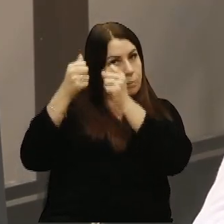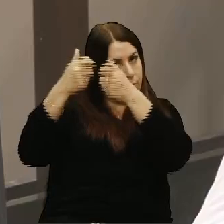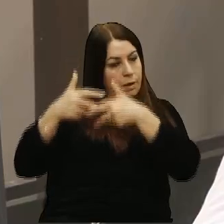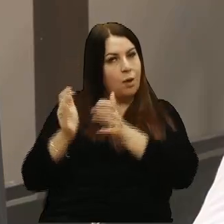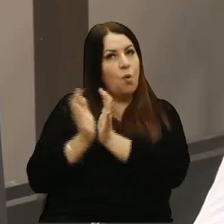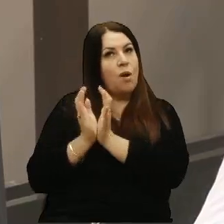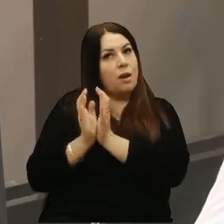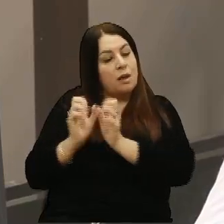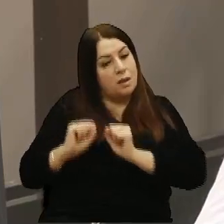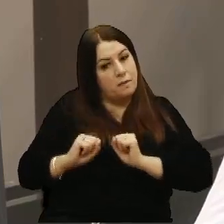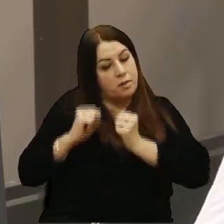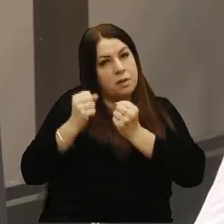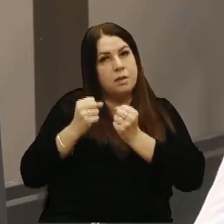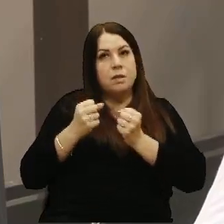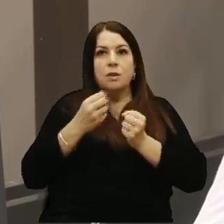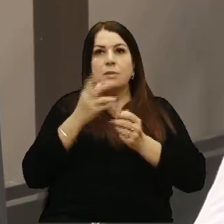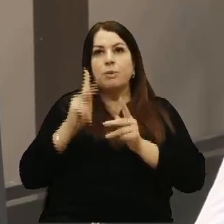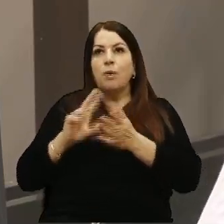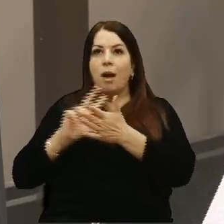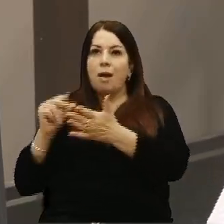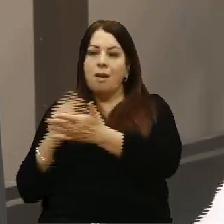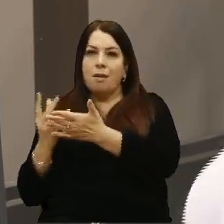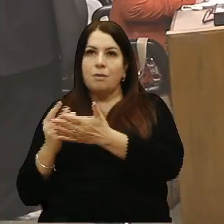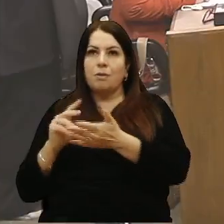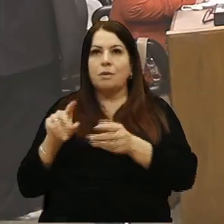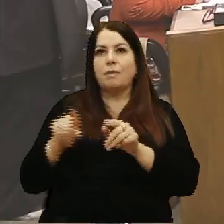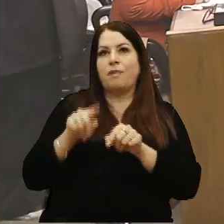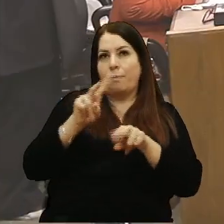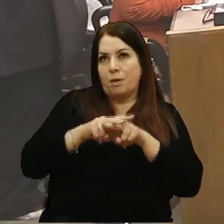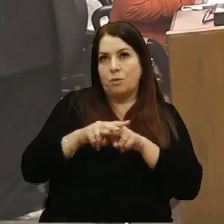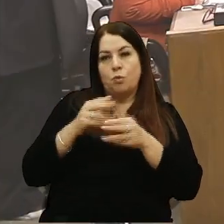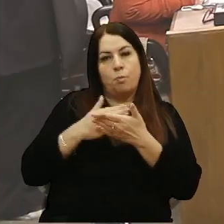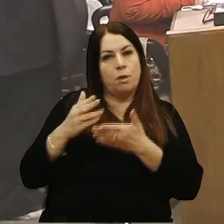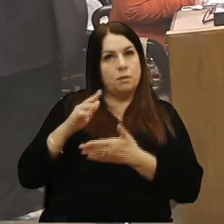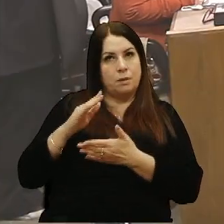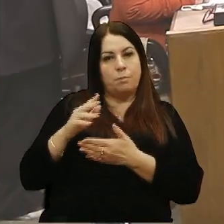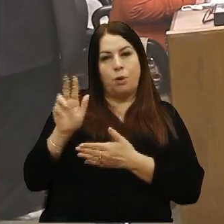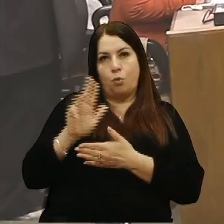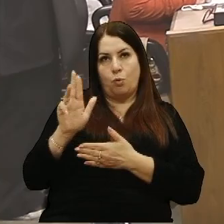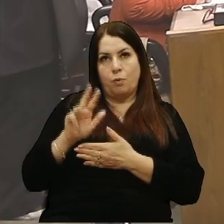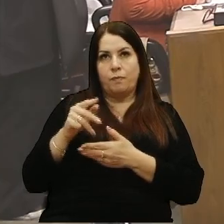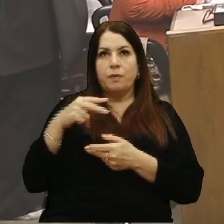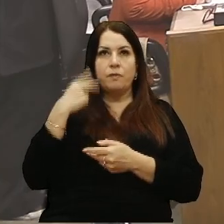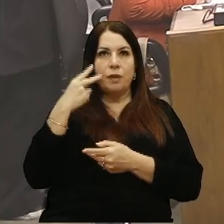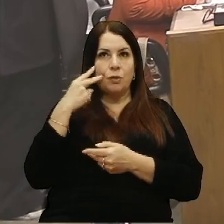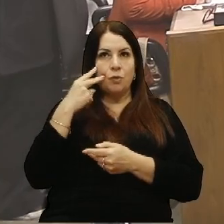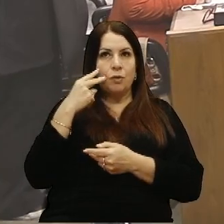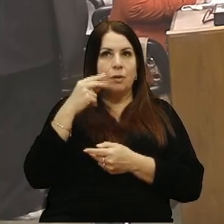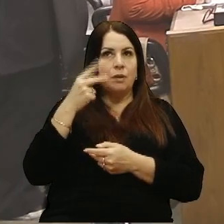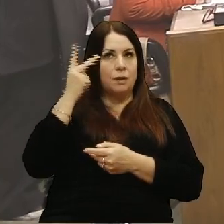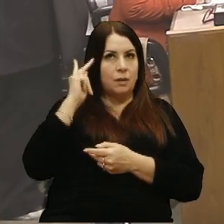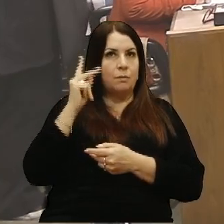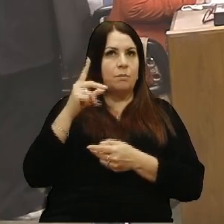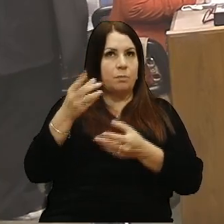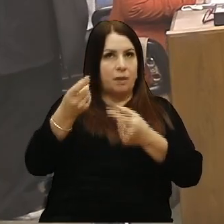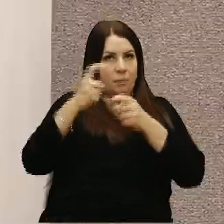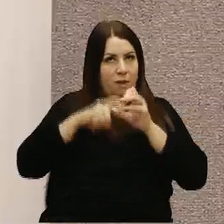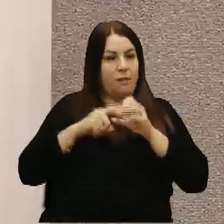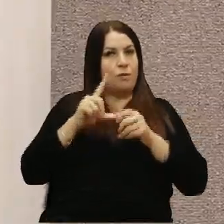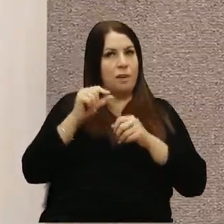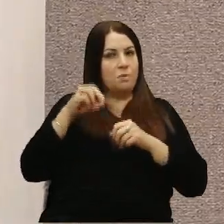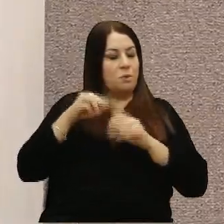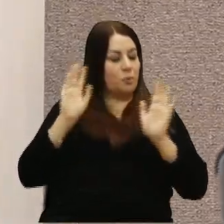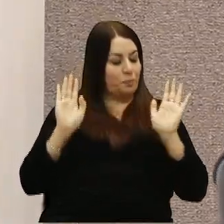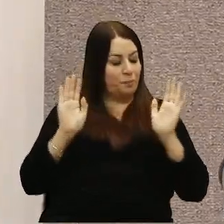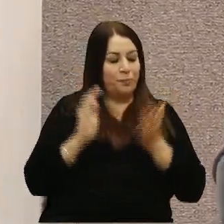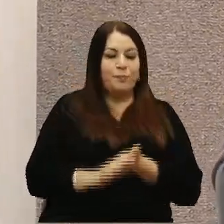colega, já que ele defende que bandido vá preso, comecem pelo Lula. Obrigado. Vereador Iago está me devendo uns 10 minutos já esse ano.